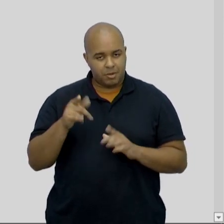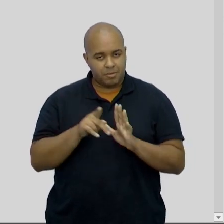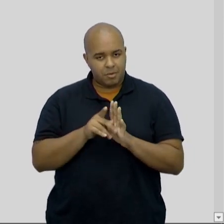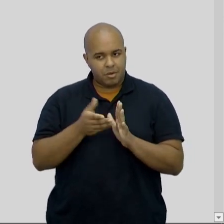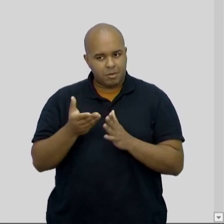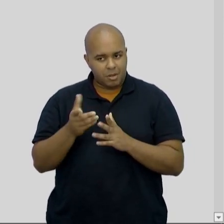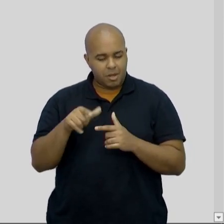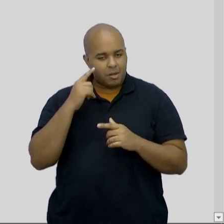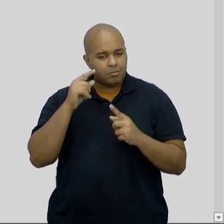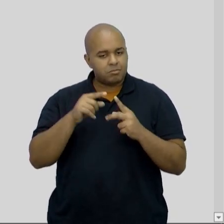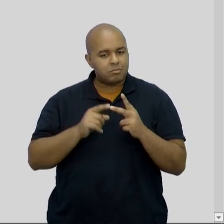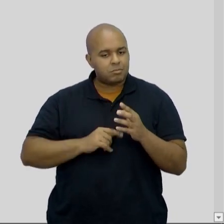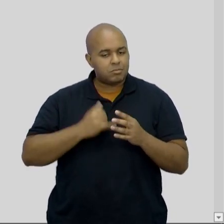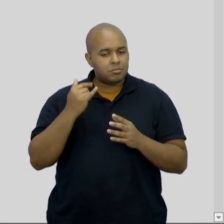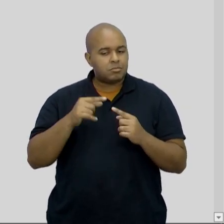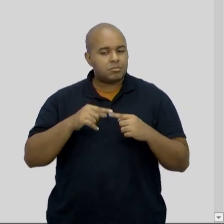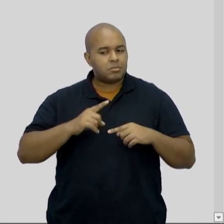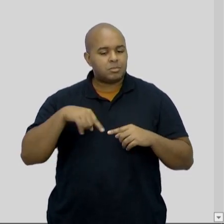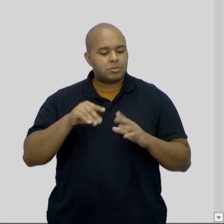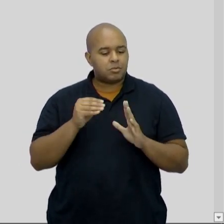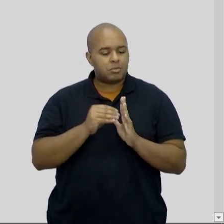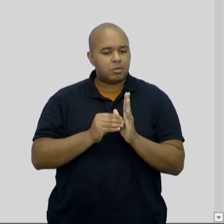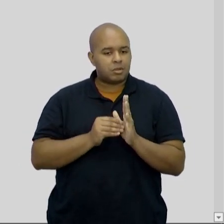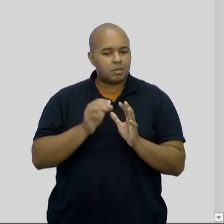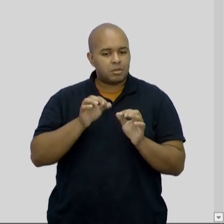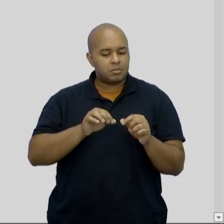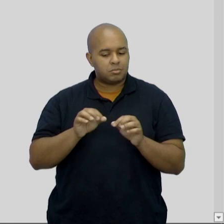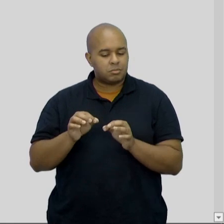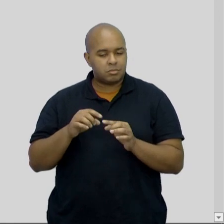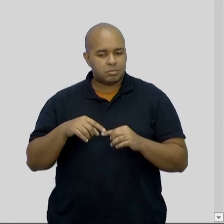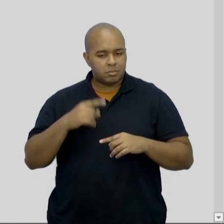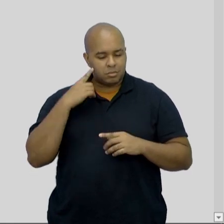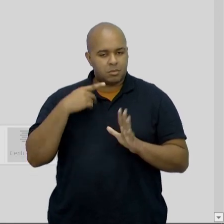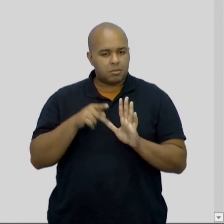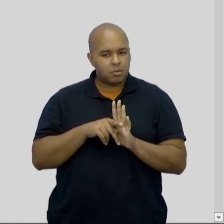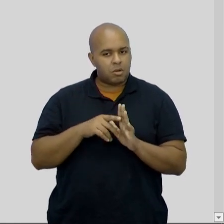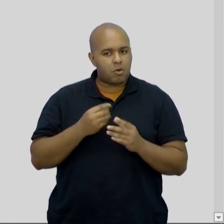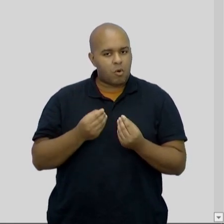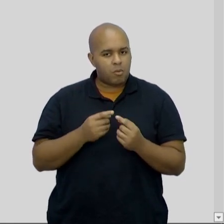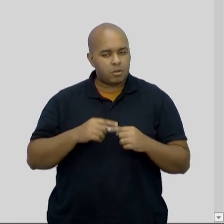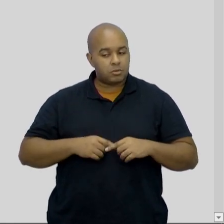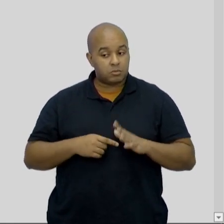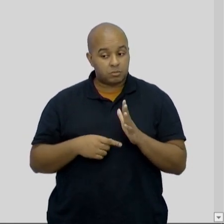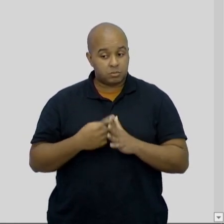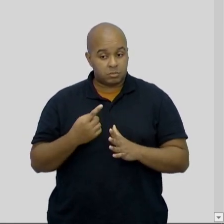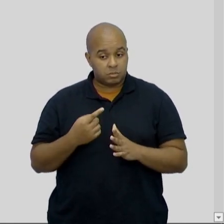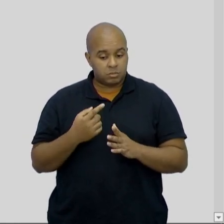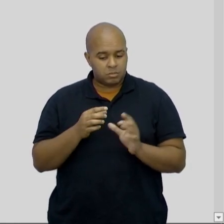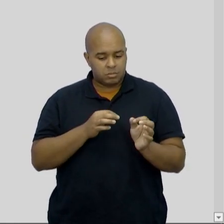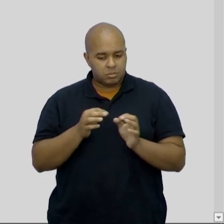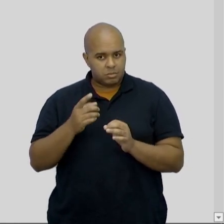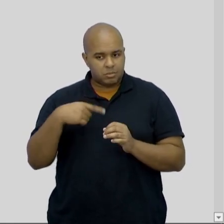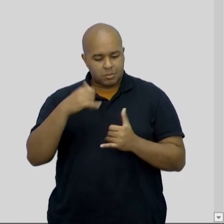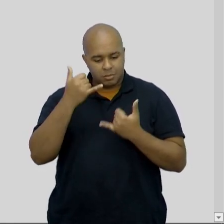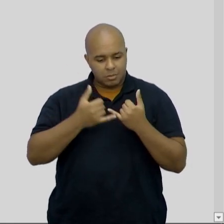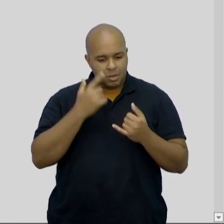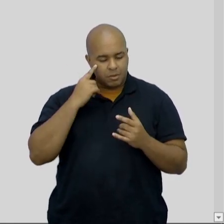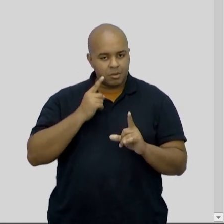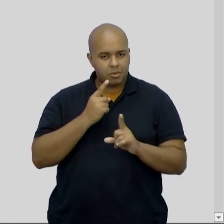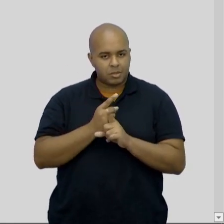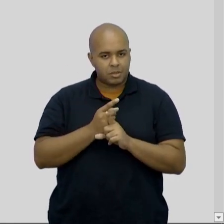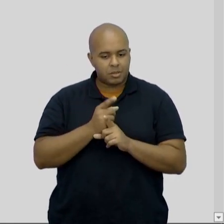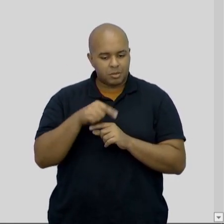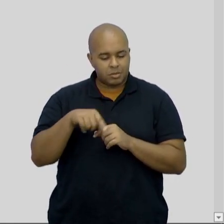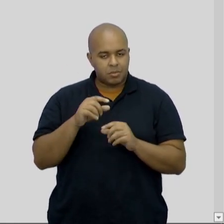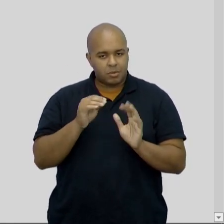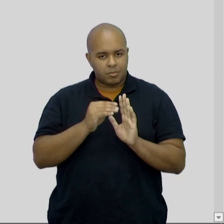fundamental. É um elemento muito importante a gente colocar esses pontos aqui como um dos primeiros elementos que o jogador vai